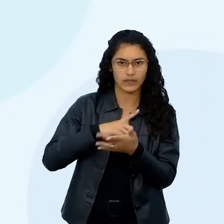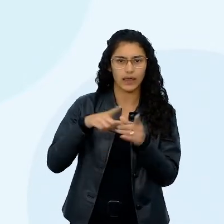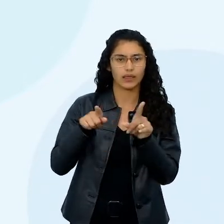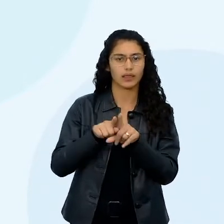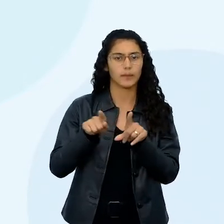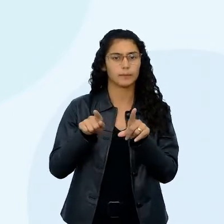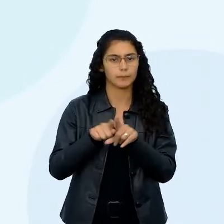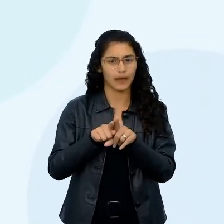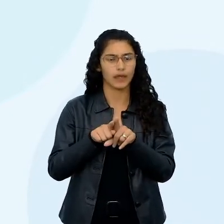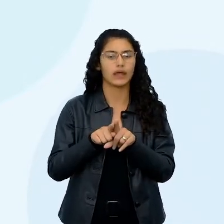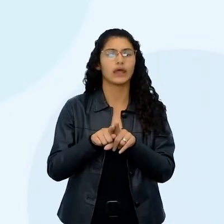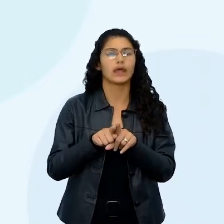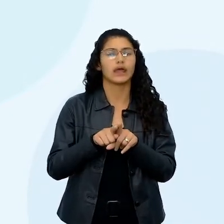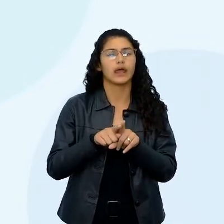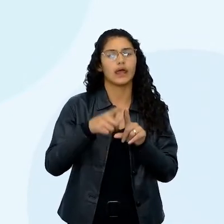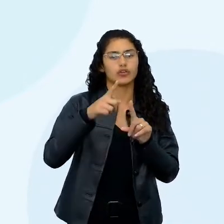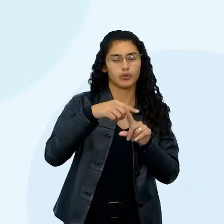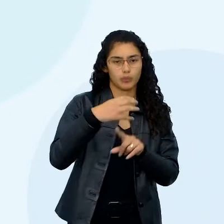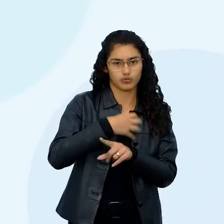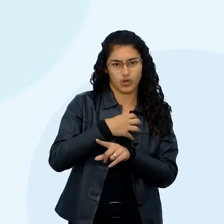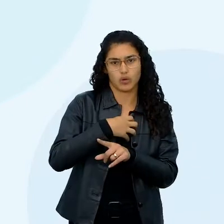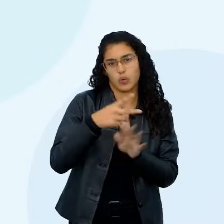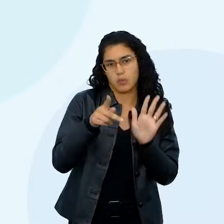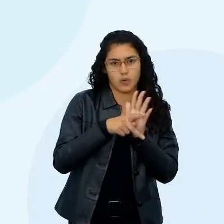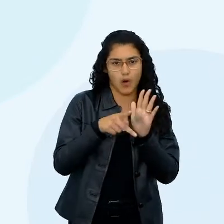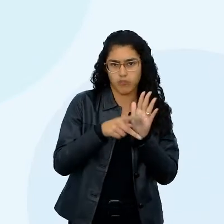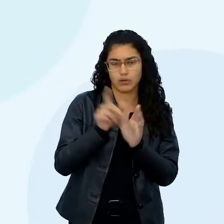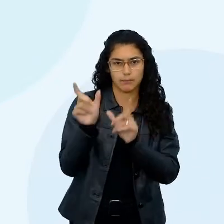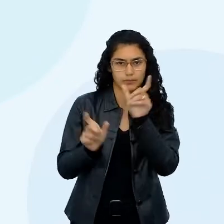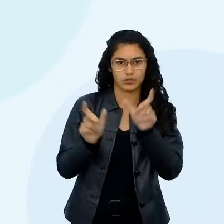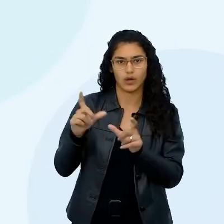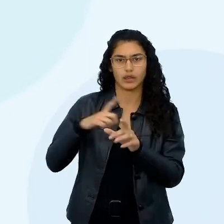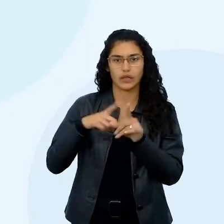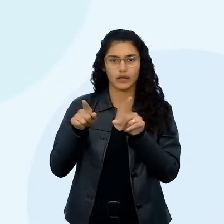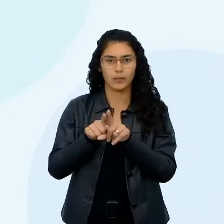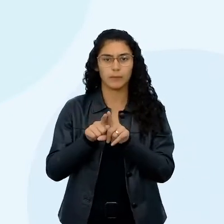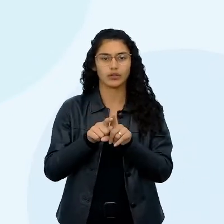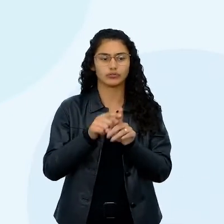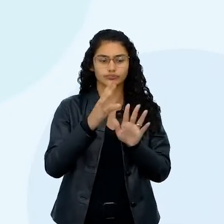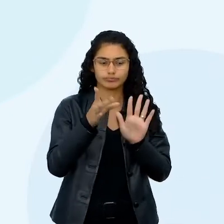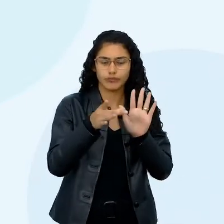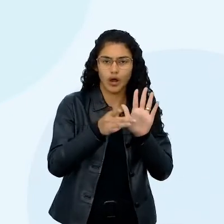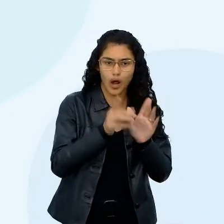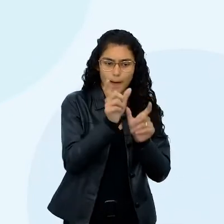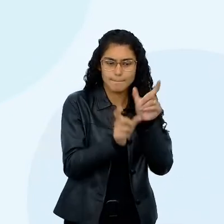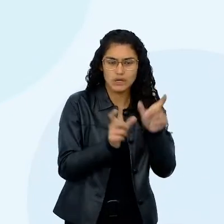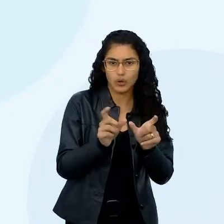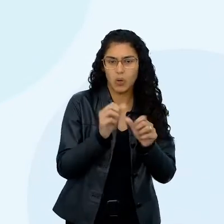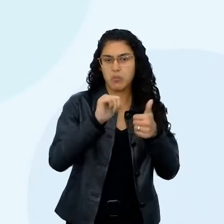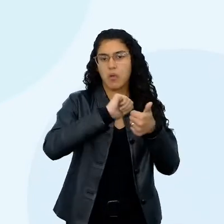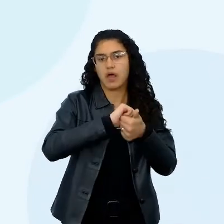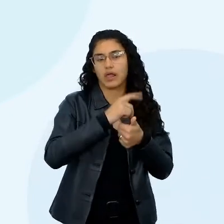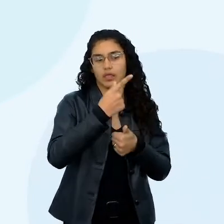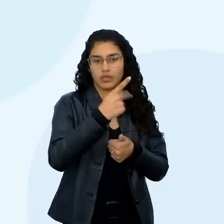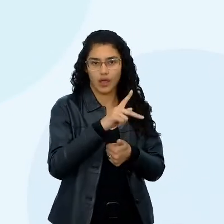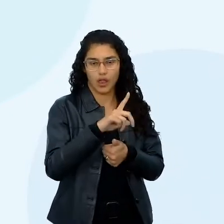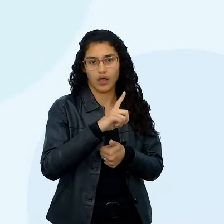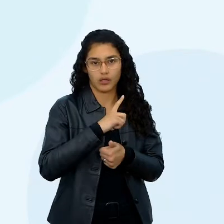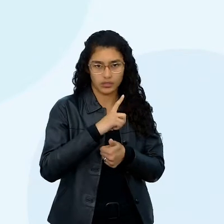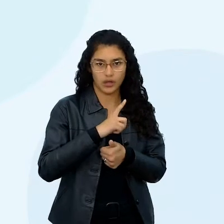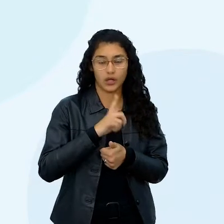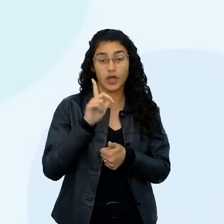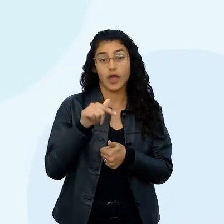estereótipos, né, que são esses rótulos, fixam as pessoas de acordo com determinadas qualidades. E isso